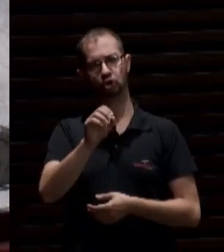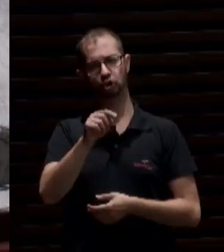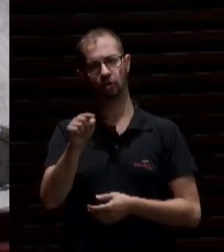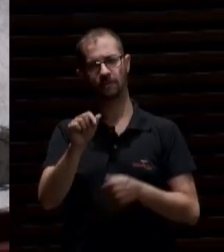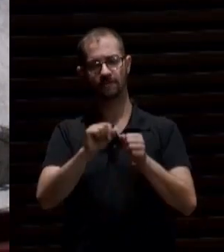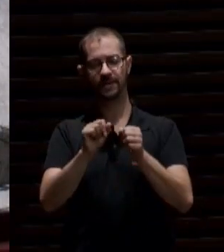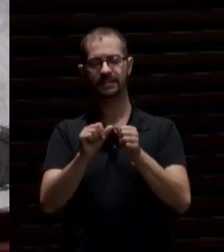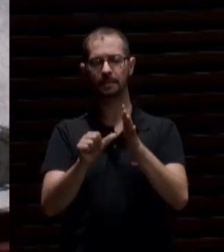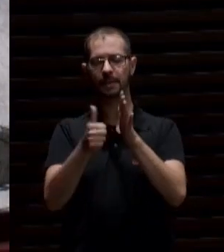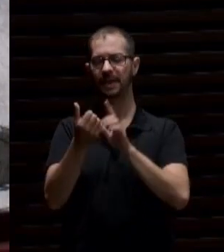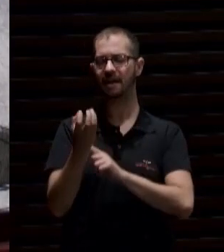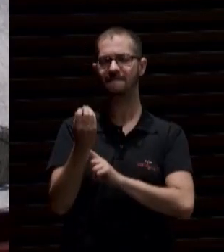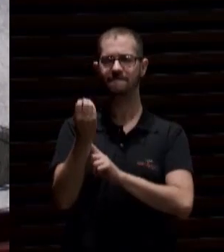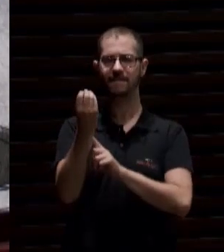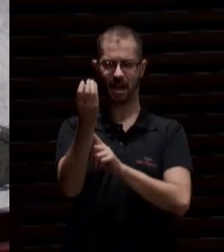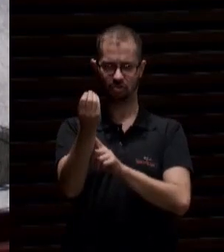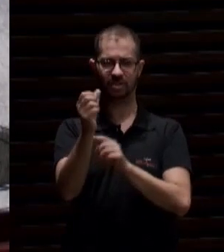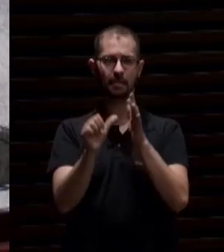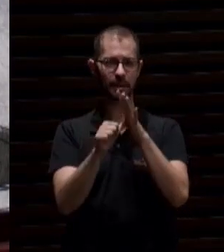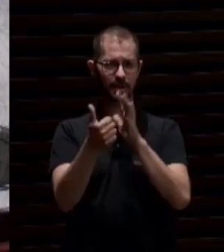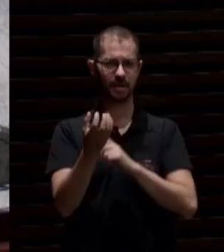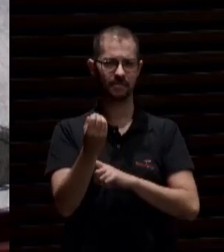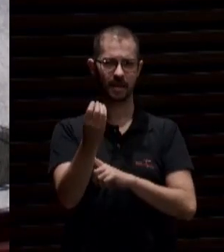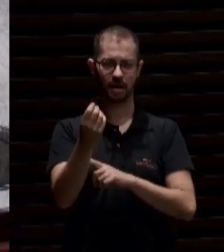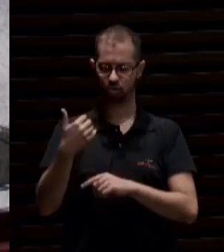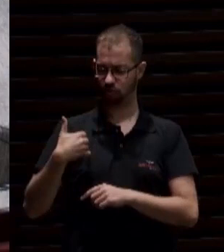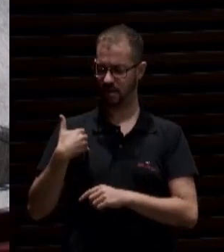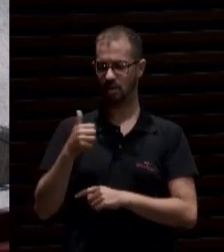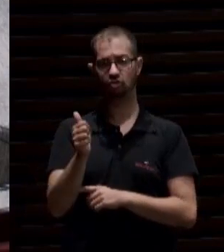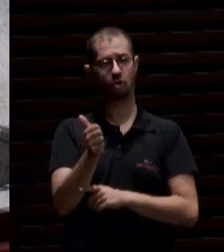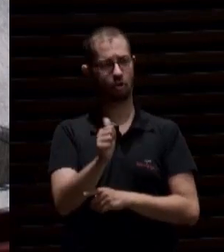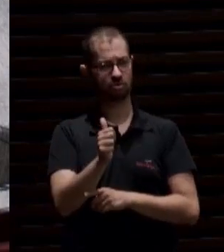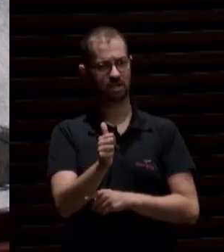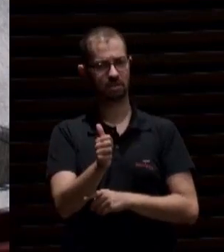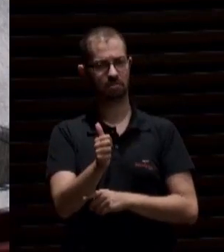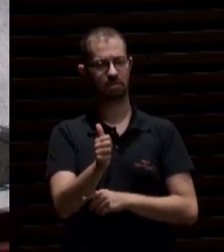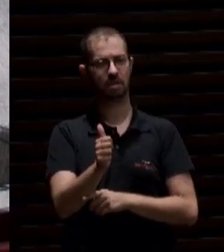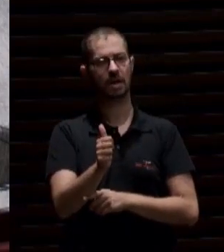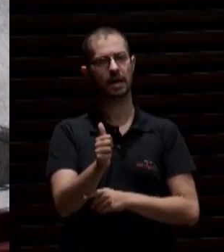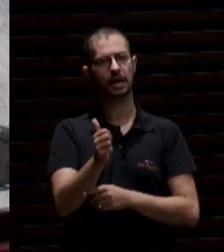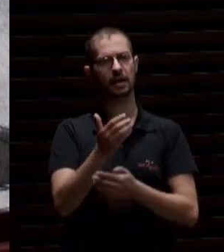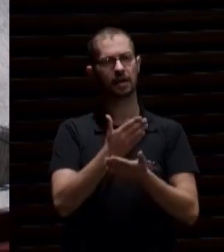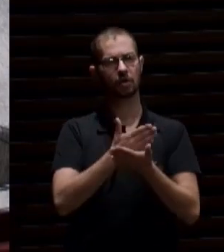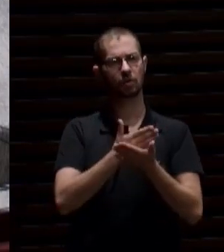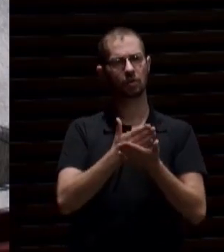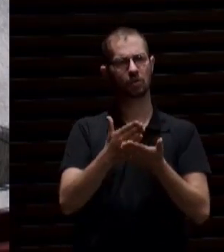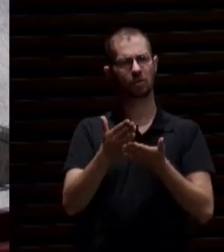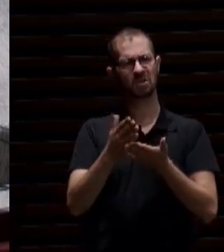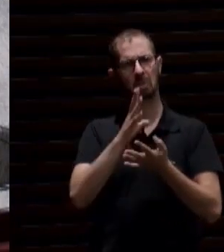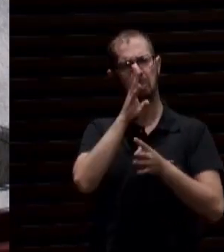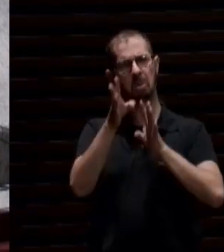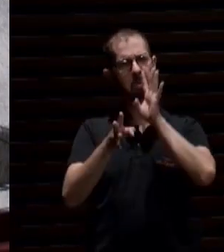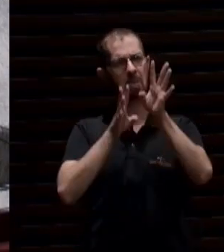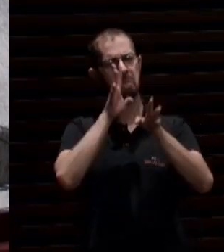pai. E já na sua primeira viagem, com apenas 11 anos de vida, ele começou a proferir xingamentos, blasfêmias